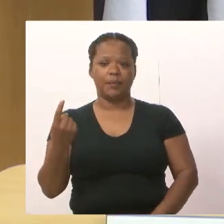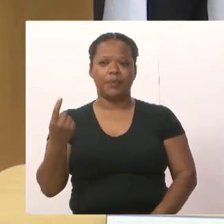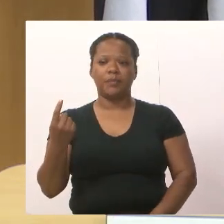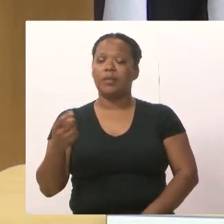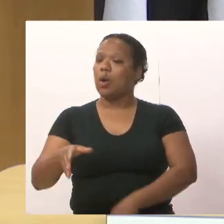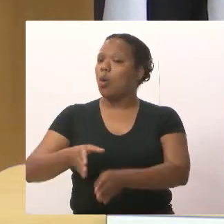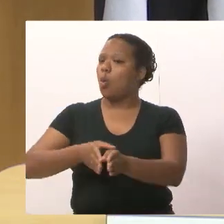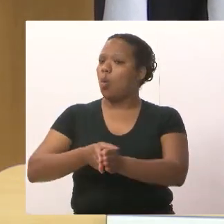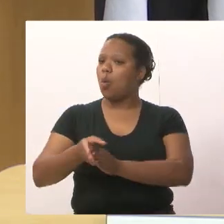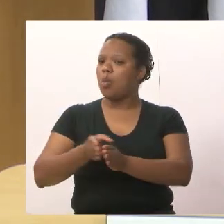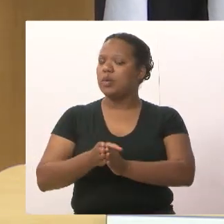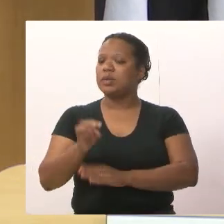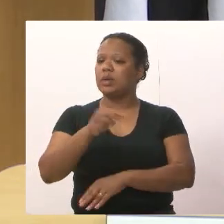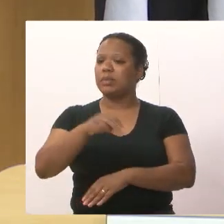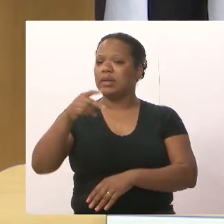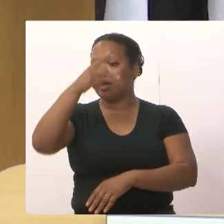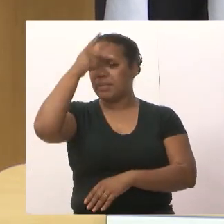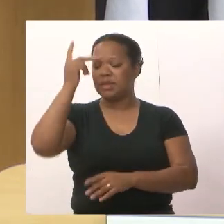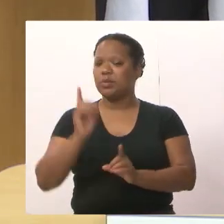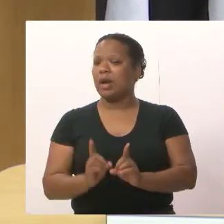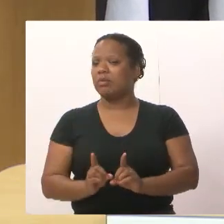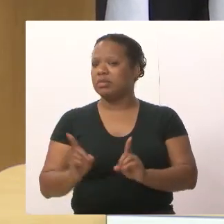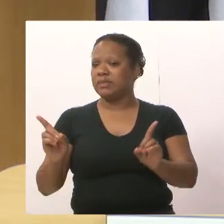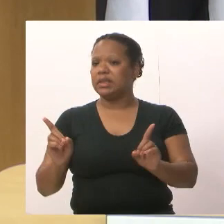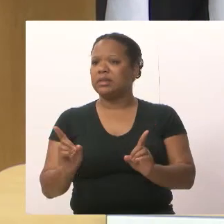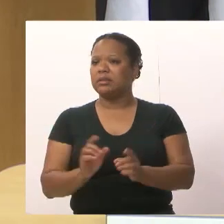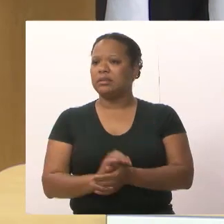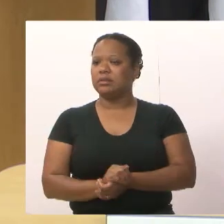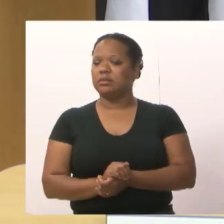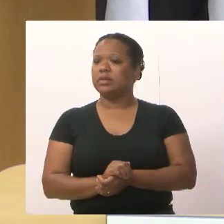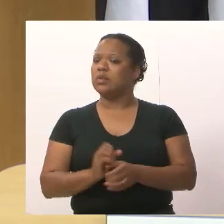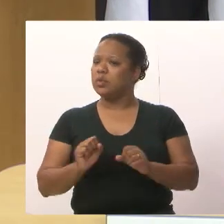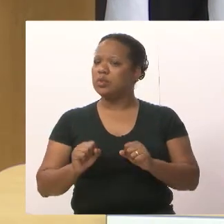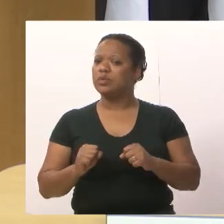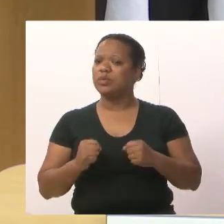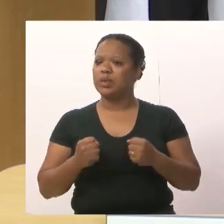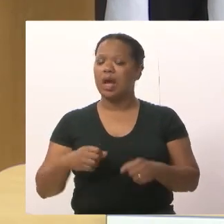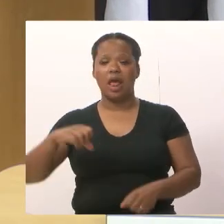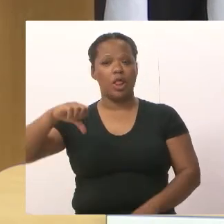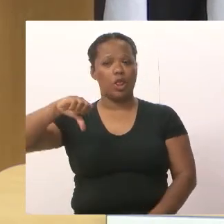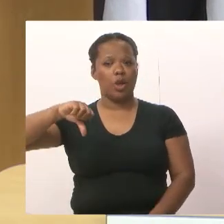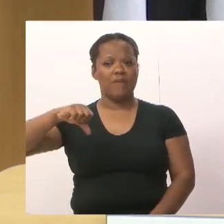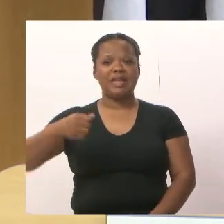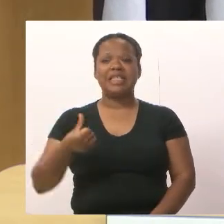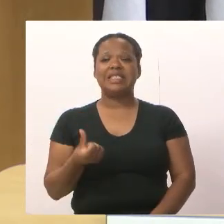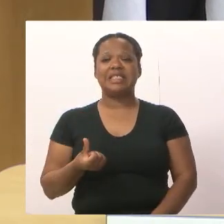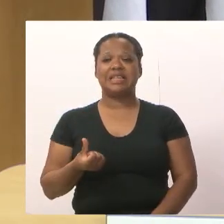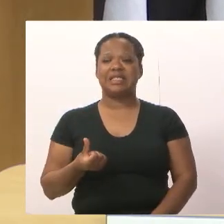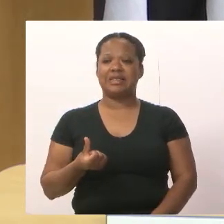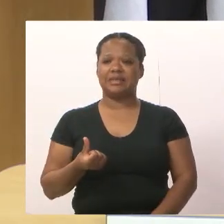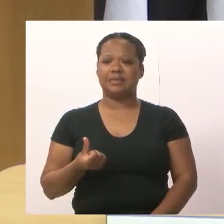o Conselho Municipal da Pessoa com Deficiência. E eu reforço, 96.